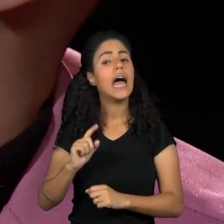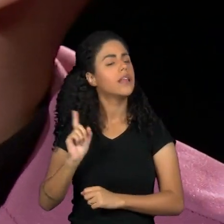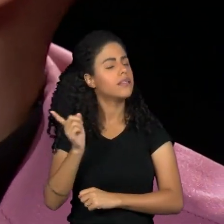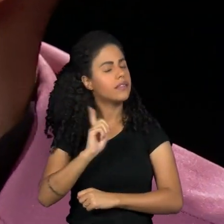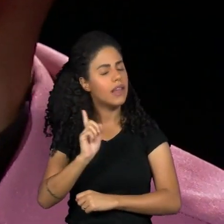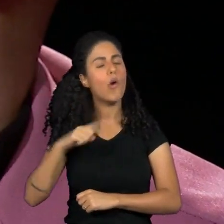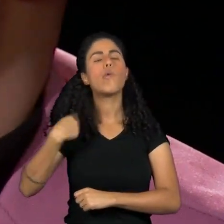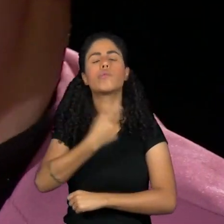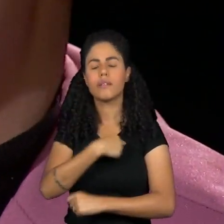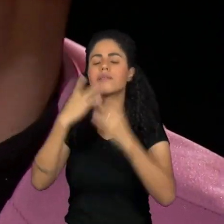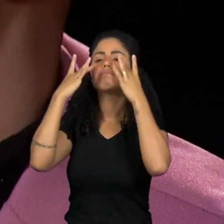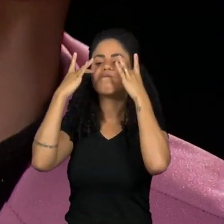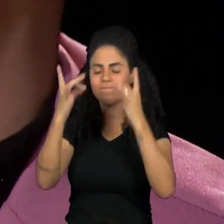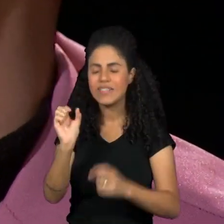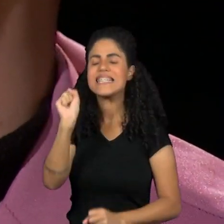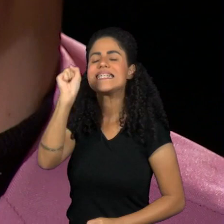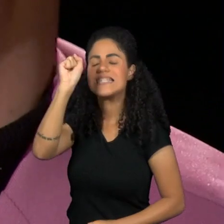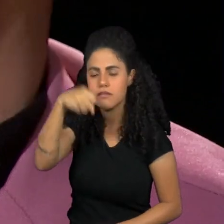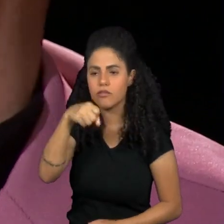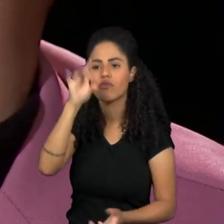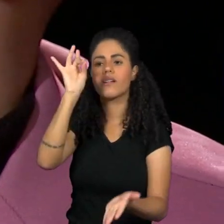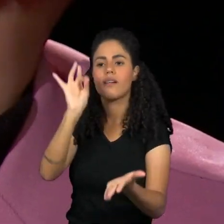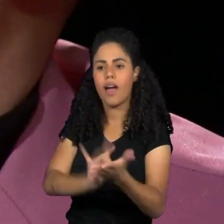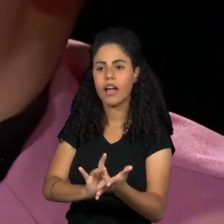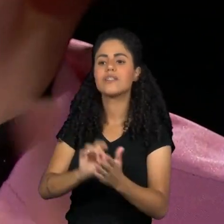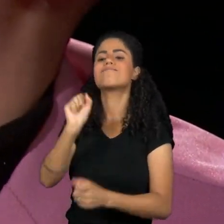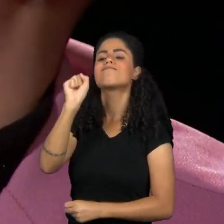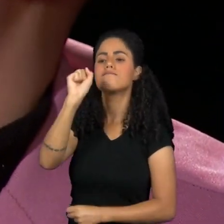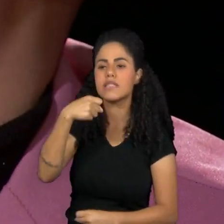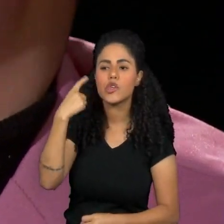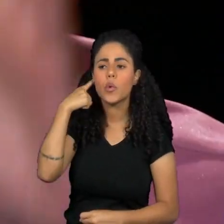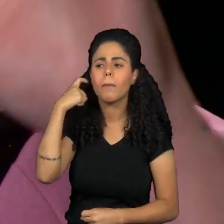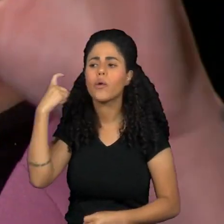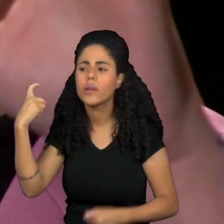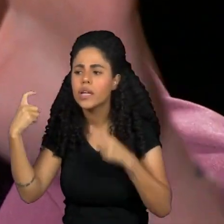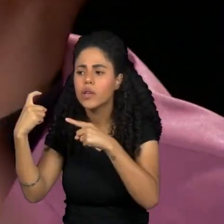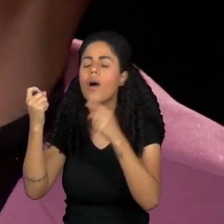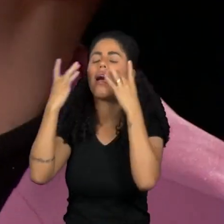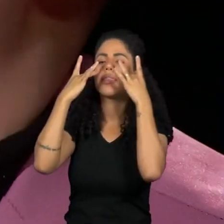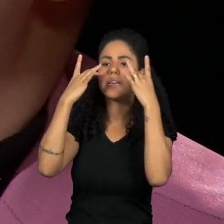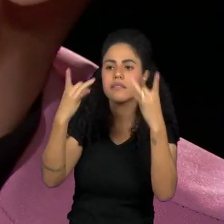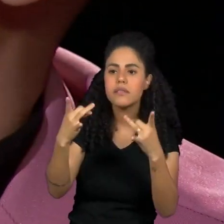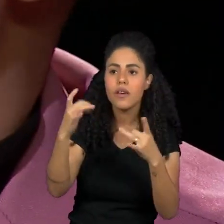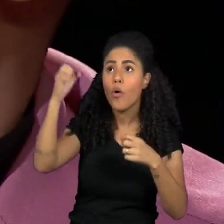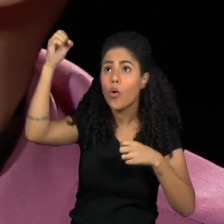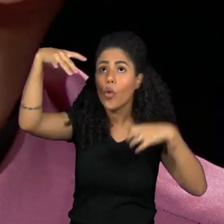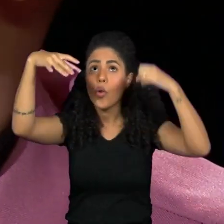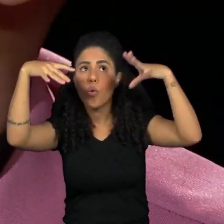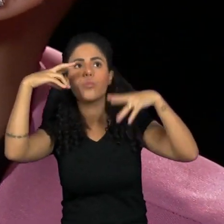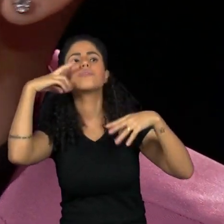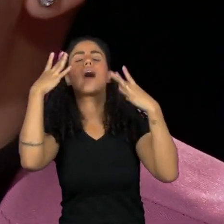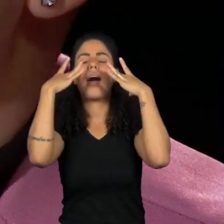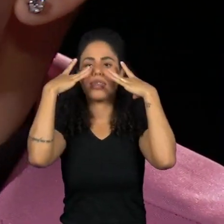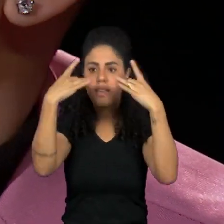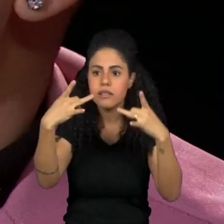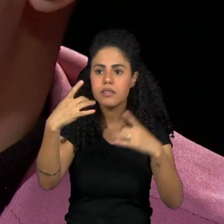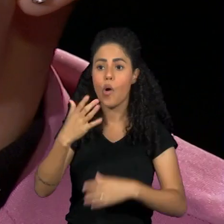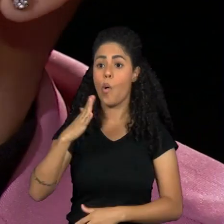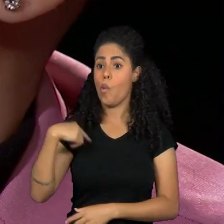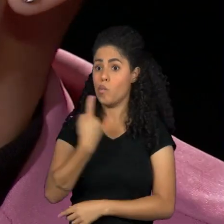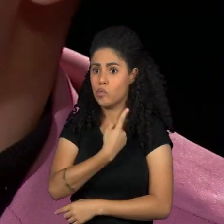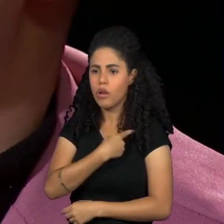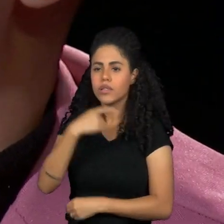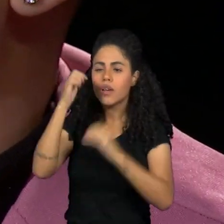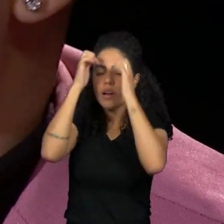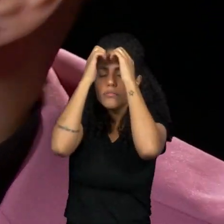em tudo. É no barulhinho, nas pessoas que estão aqui, nas luzes. O nosso cérebro é um cérebro que